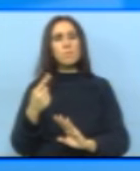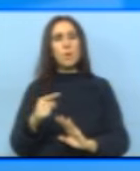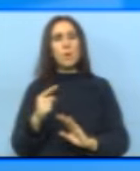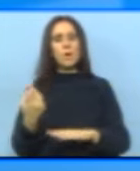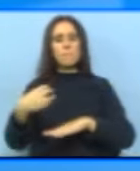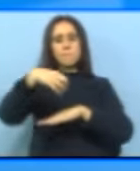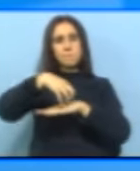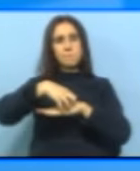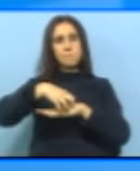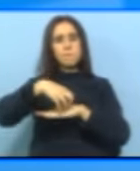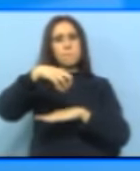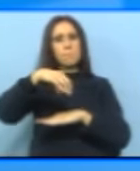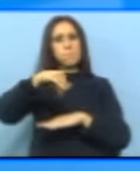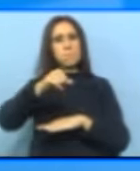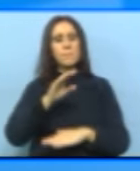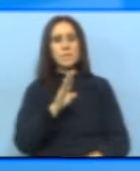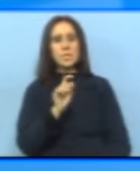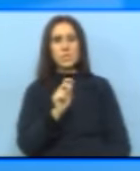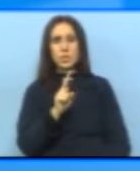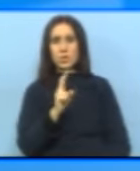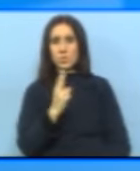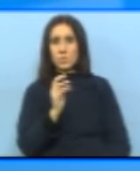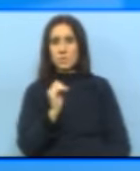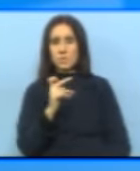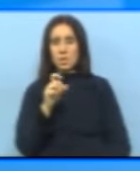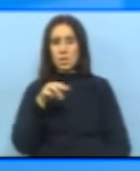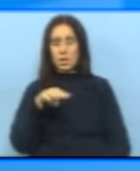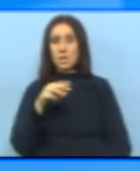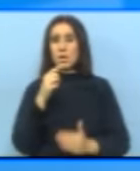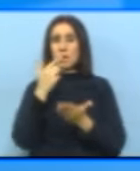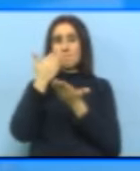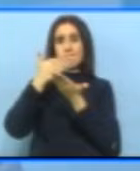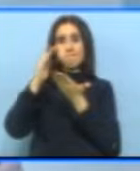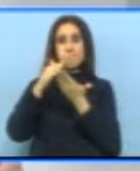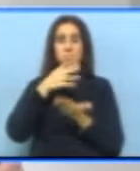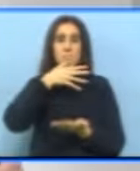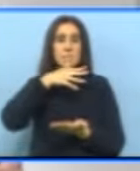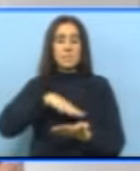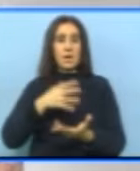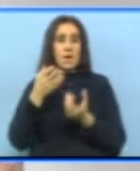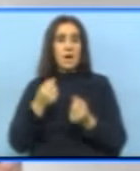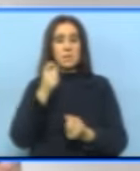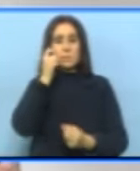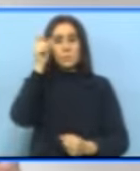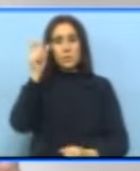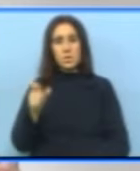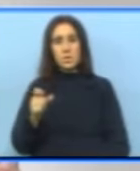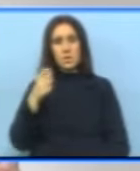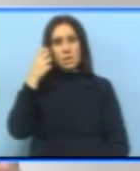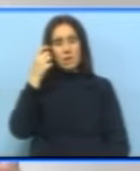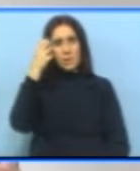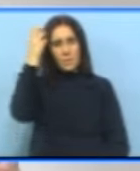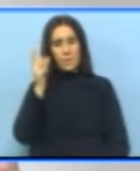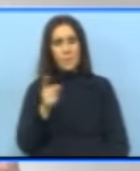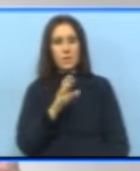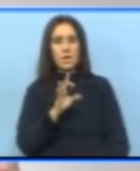em Jerusalém, construído até com muito sangue, porque foi Herodes o Grande que o reedificou, mas passa a ser o próprio